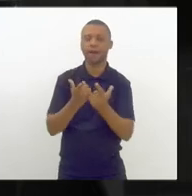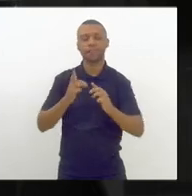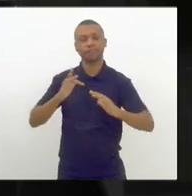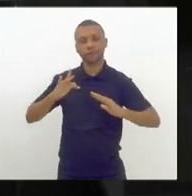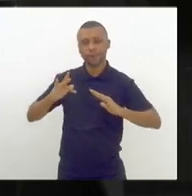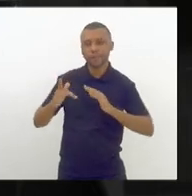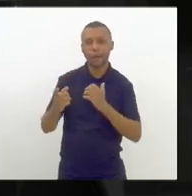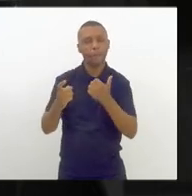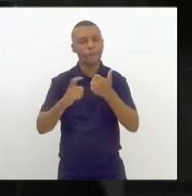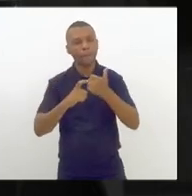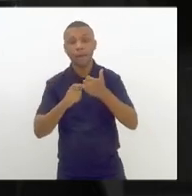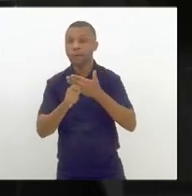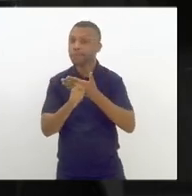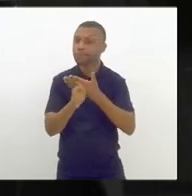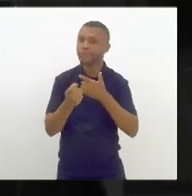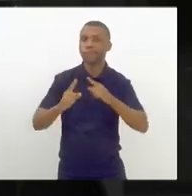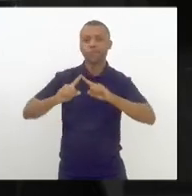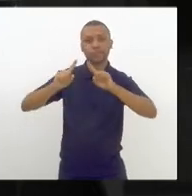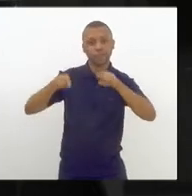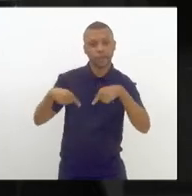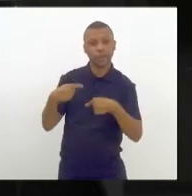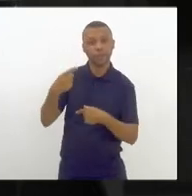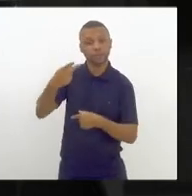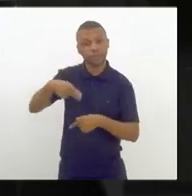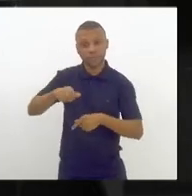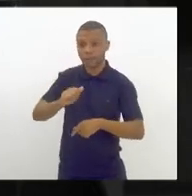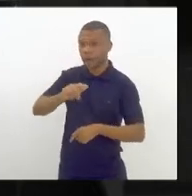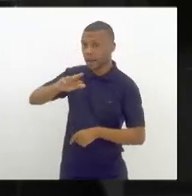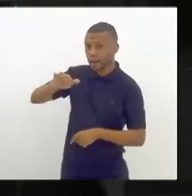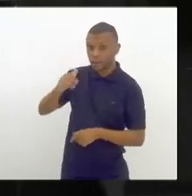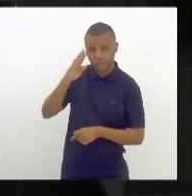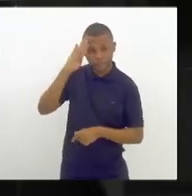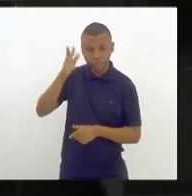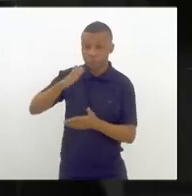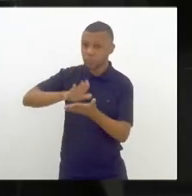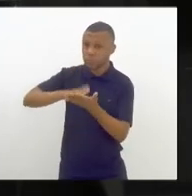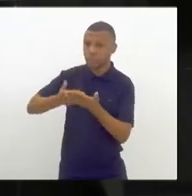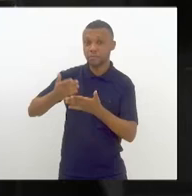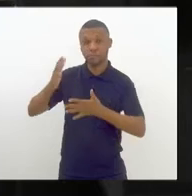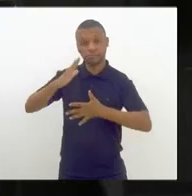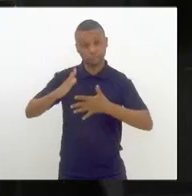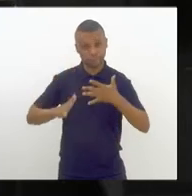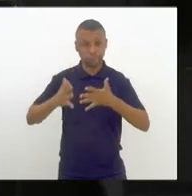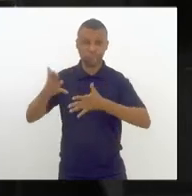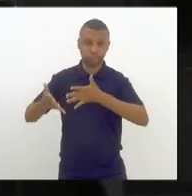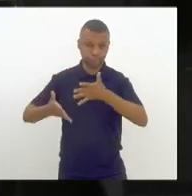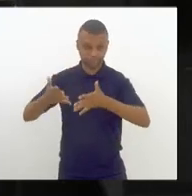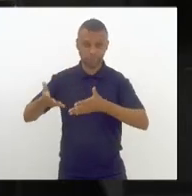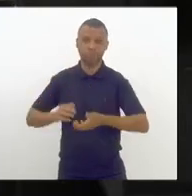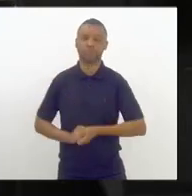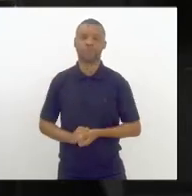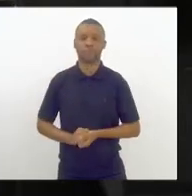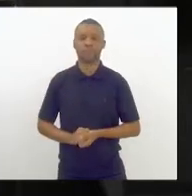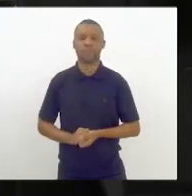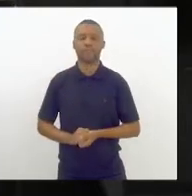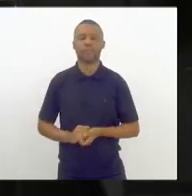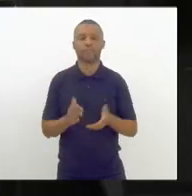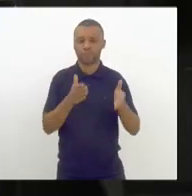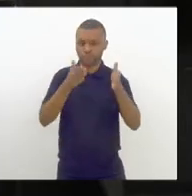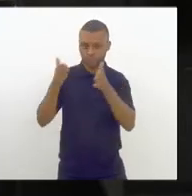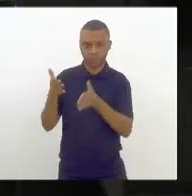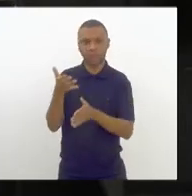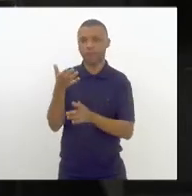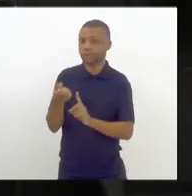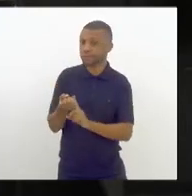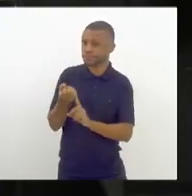da Imprensa trabalhadoras e trabalhadores desta casa especialmente o nosso intérprete de língua brasileira de sinais eu quero que fazer uma